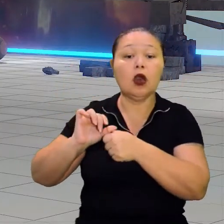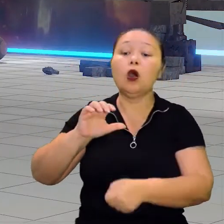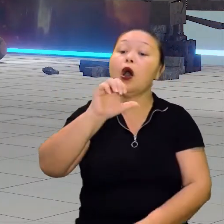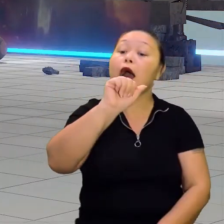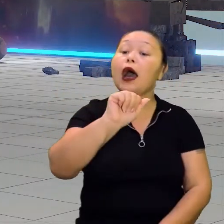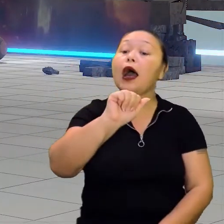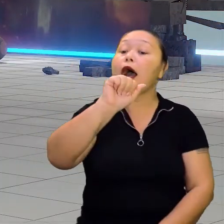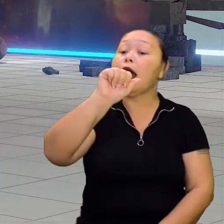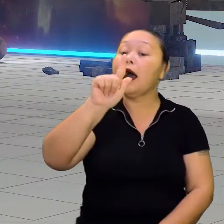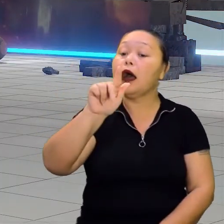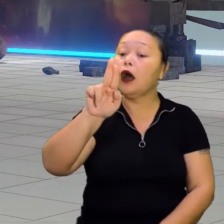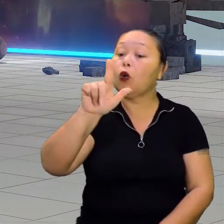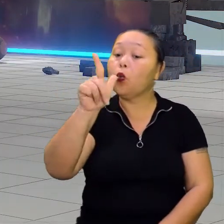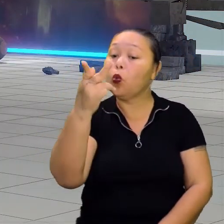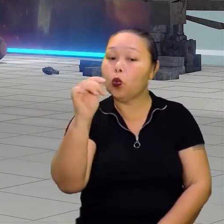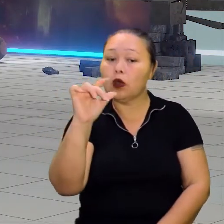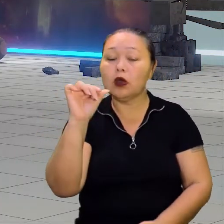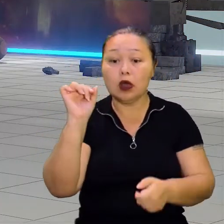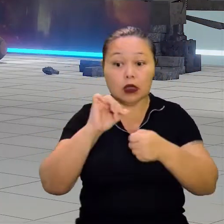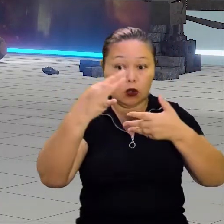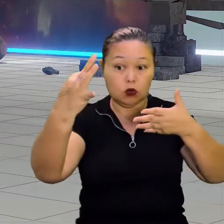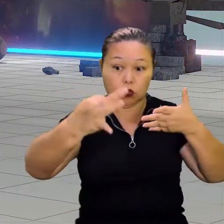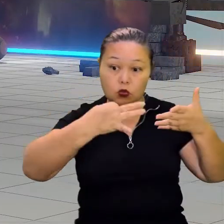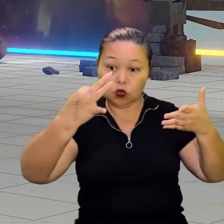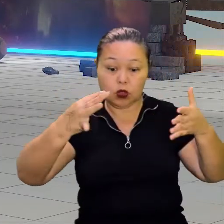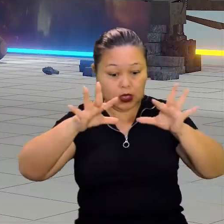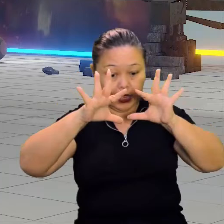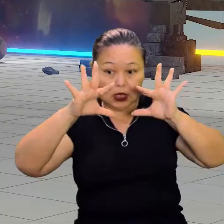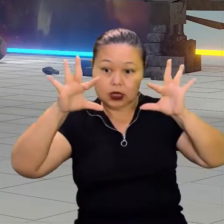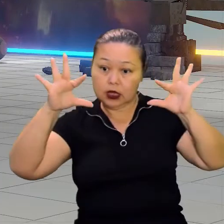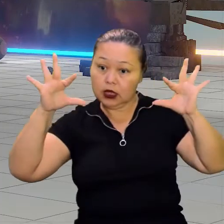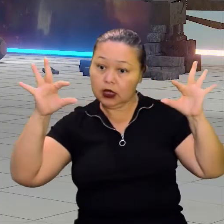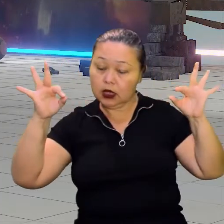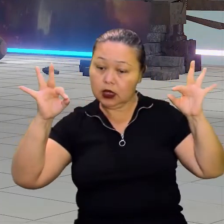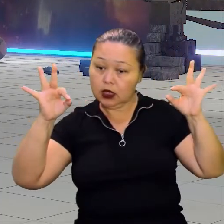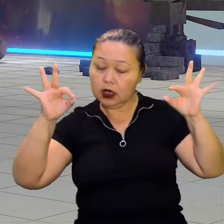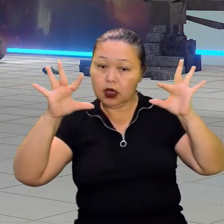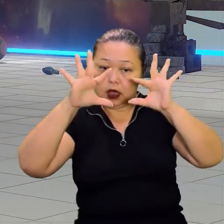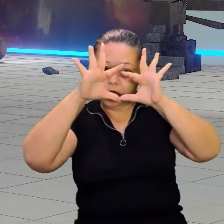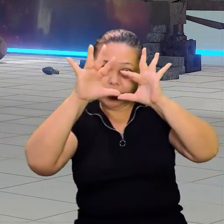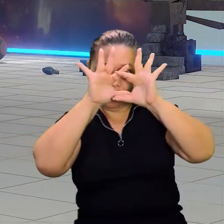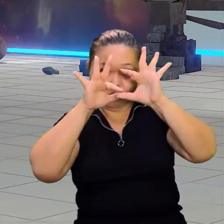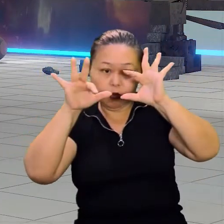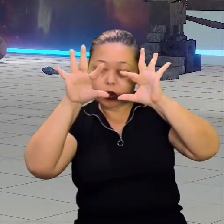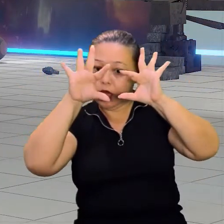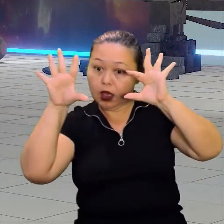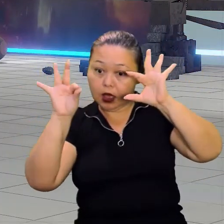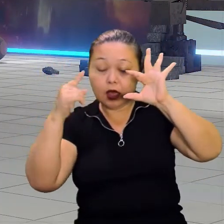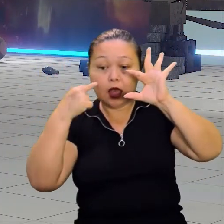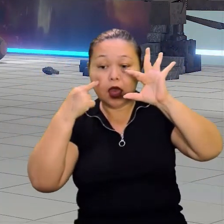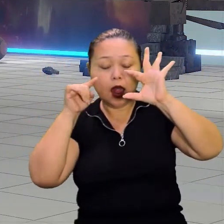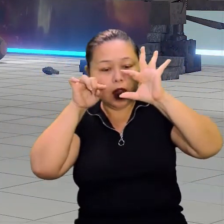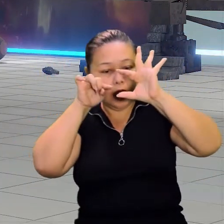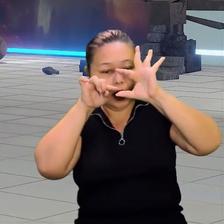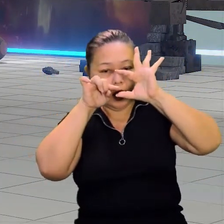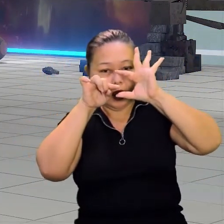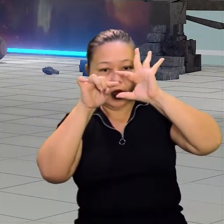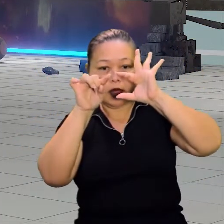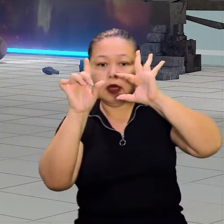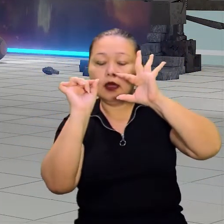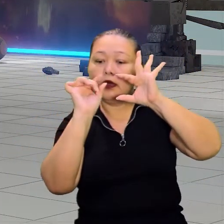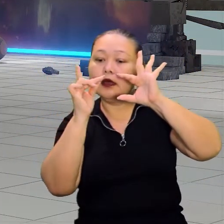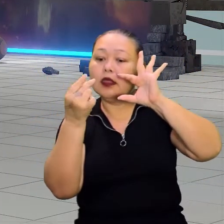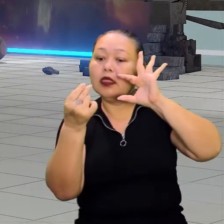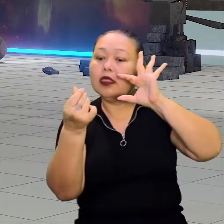a agulha que eles faziam, que eles costuravam, era grande e o buraco de fato era grande. Então, a linha era feita da